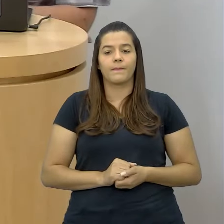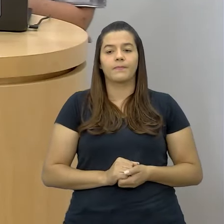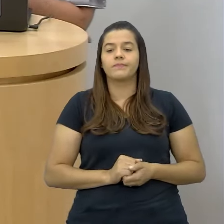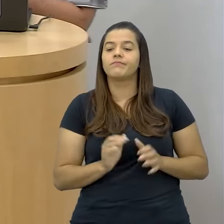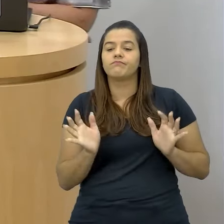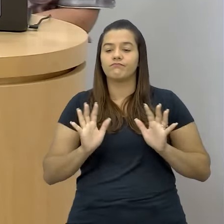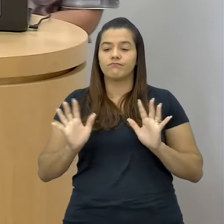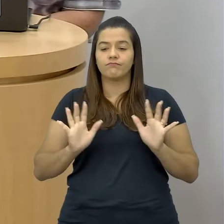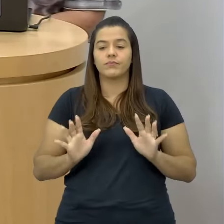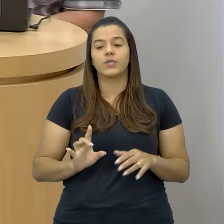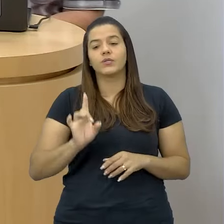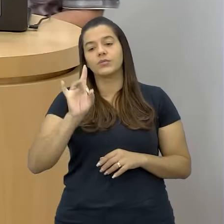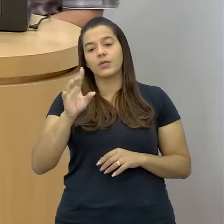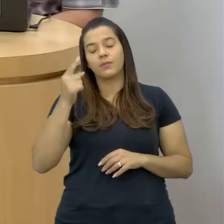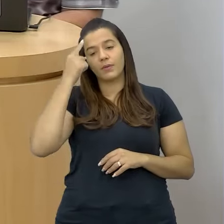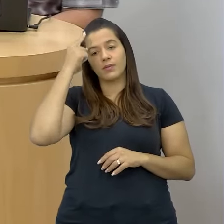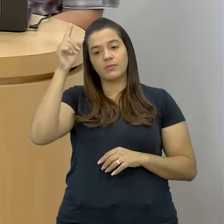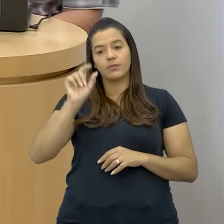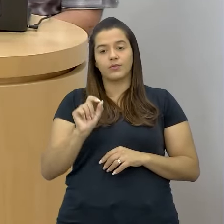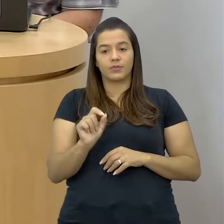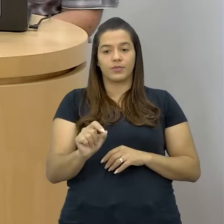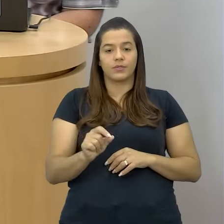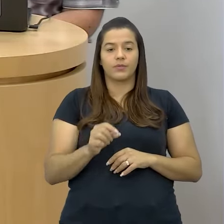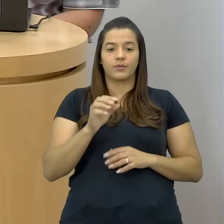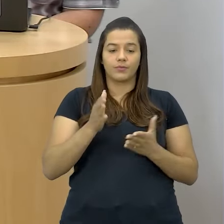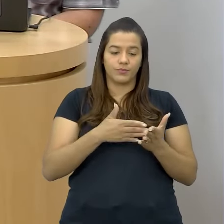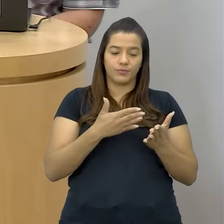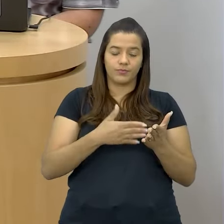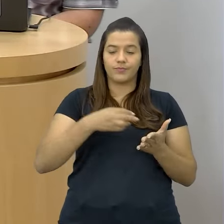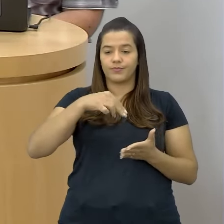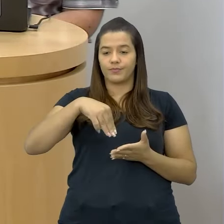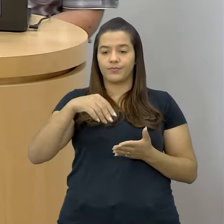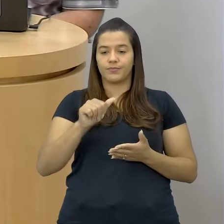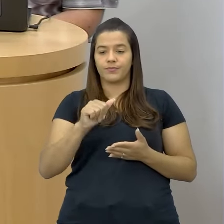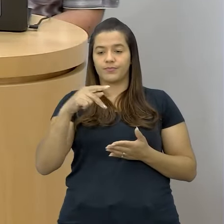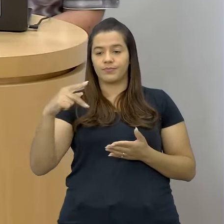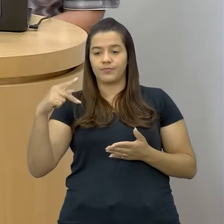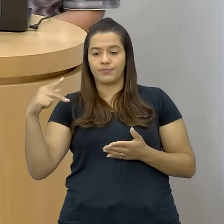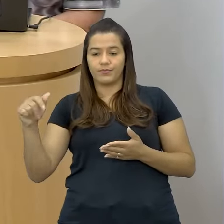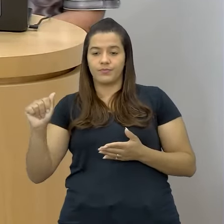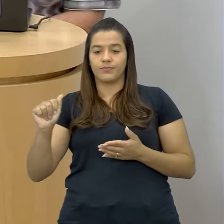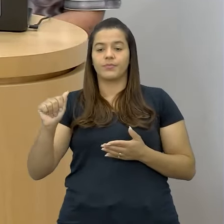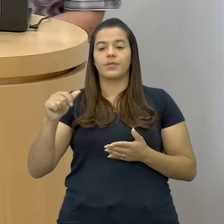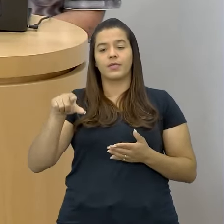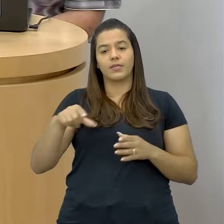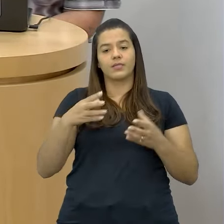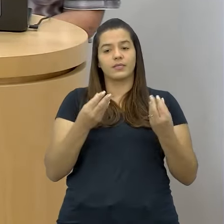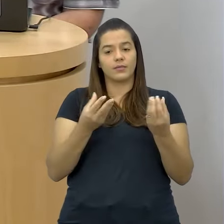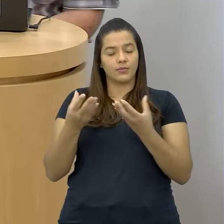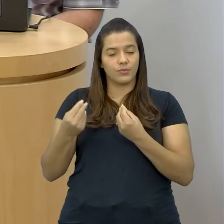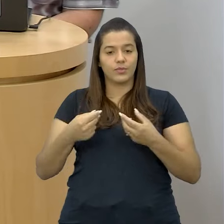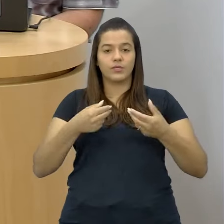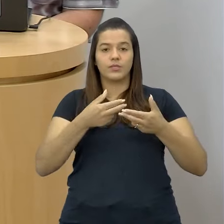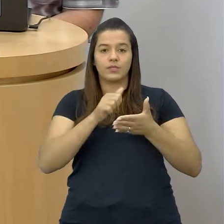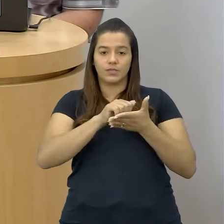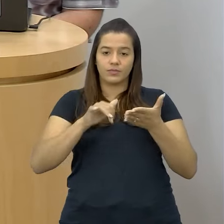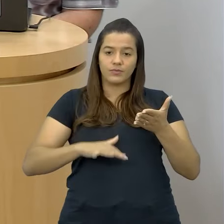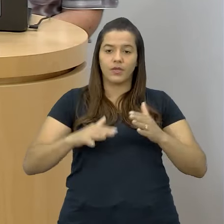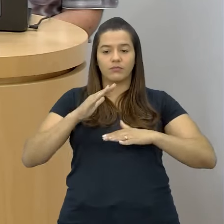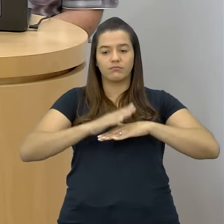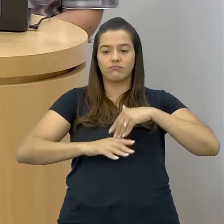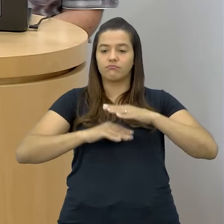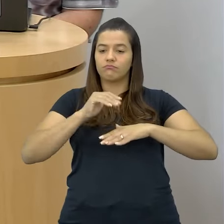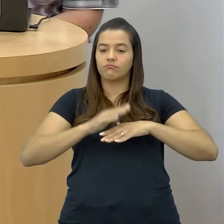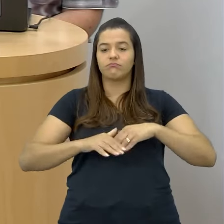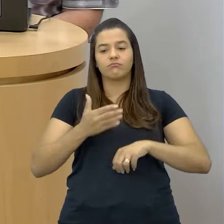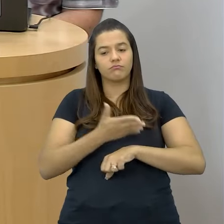Não, só para lembrar que o mapa ele traz muito a atividade de mão na massa. Pessoal, aqui pode ser que